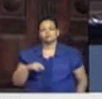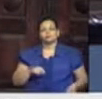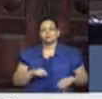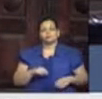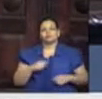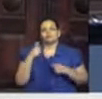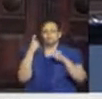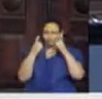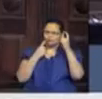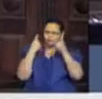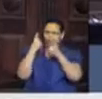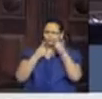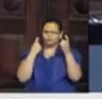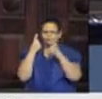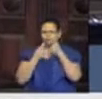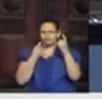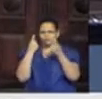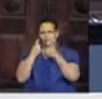extremamente preocupados,